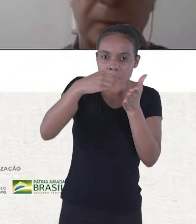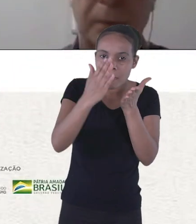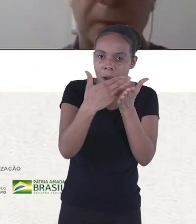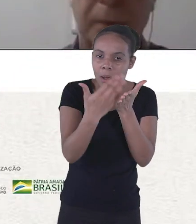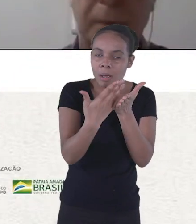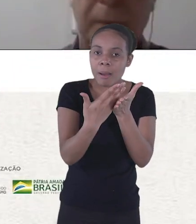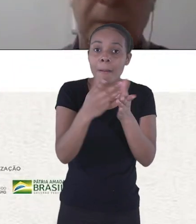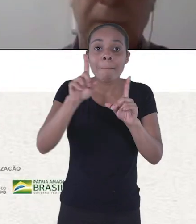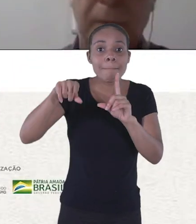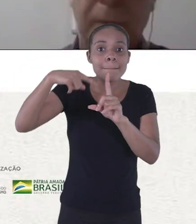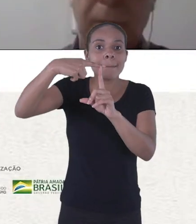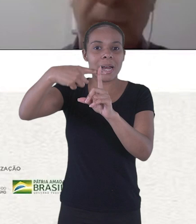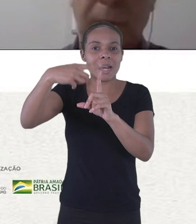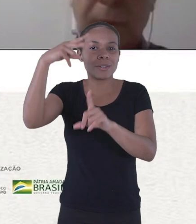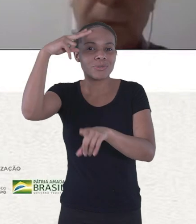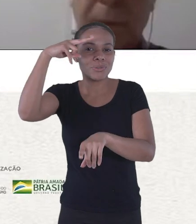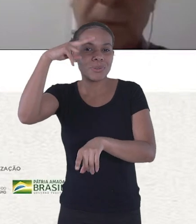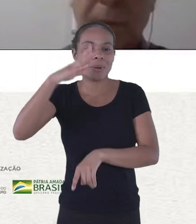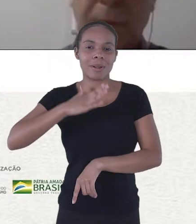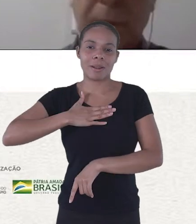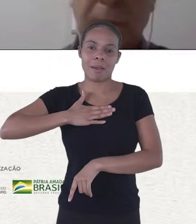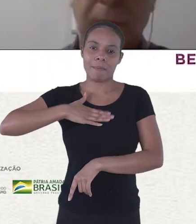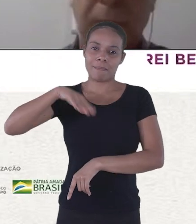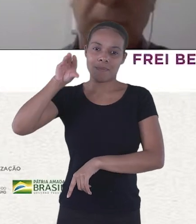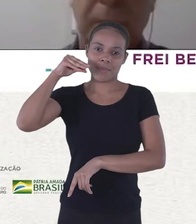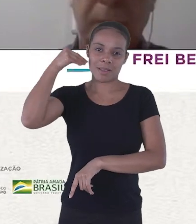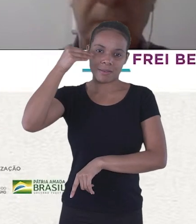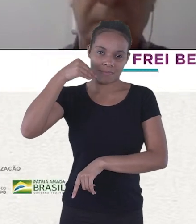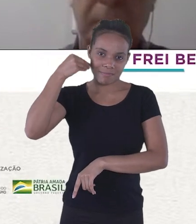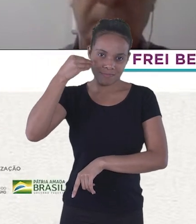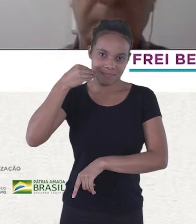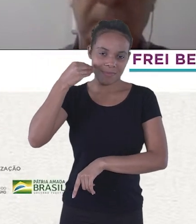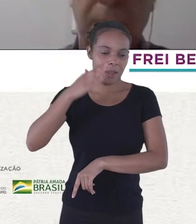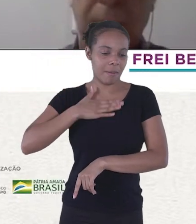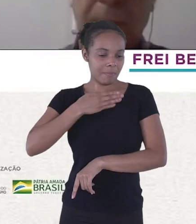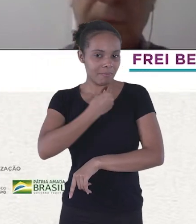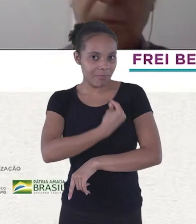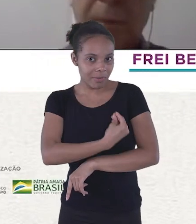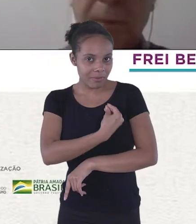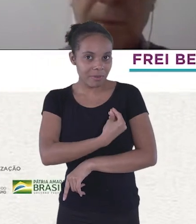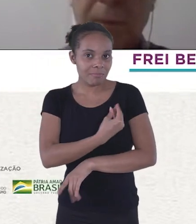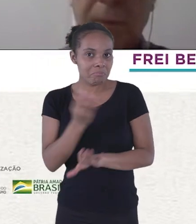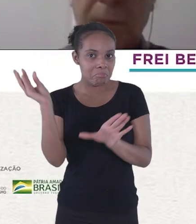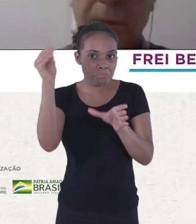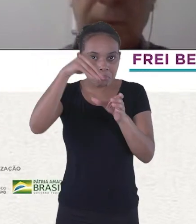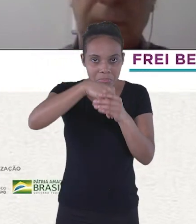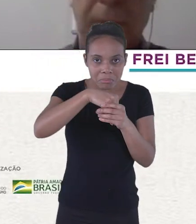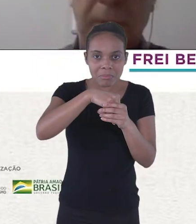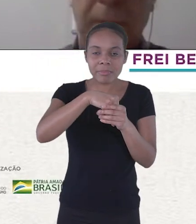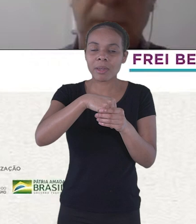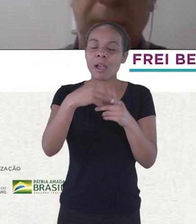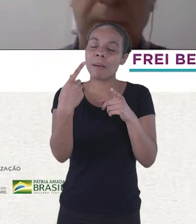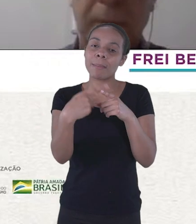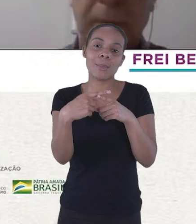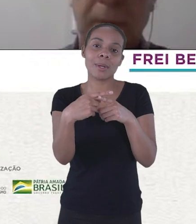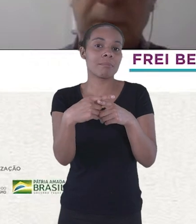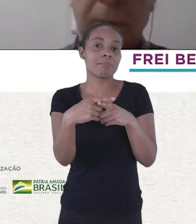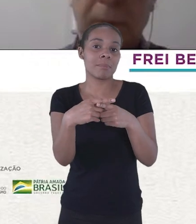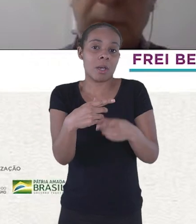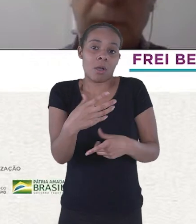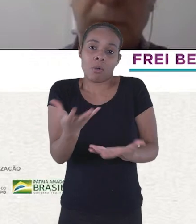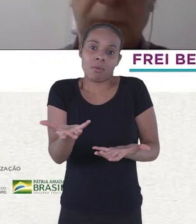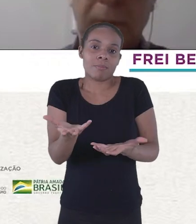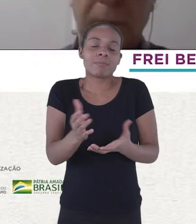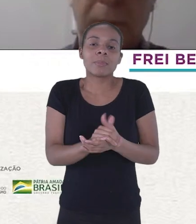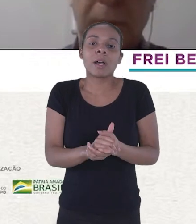eu vivi. Porque essa pode ser uma forma de eu tratar do meu trabalho